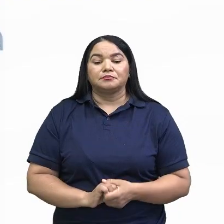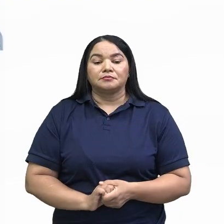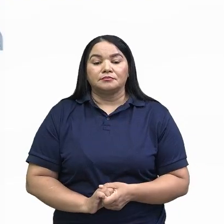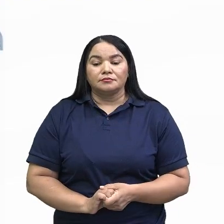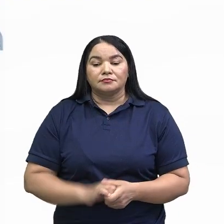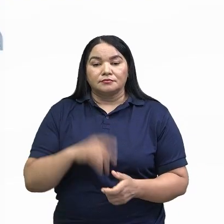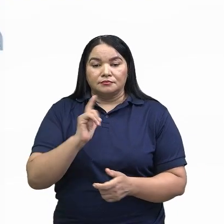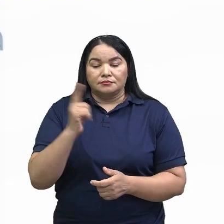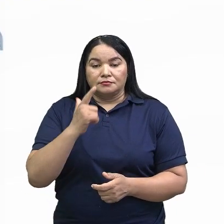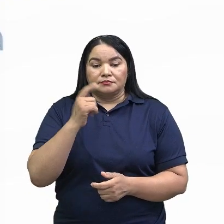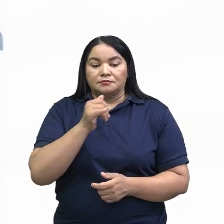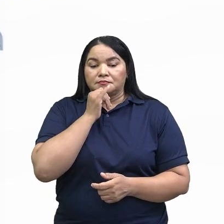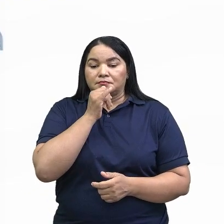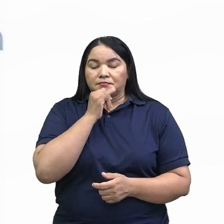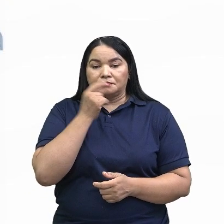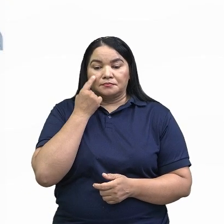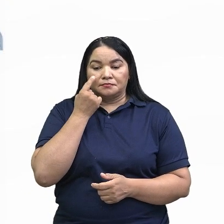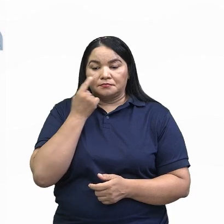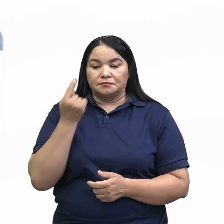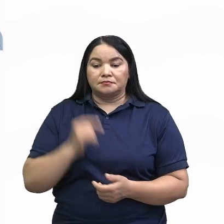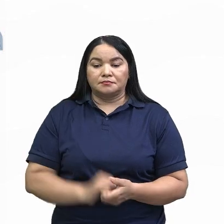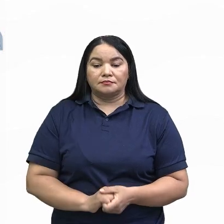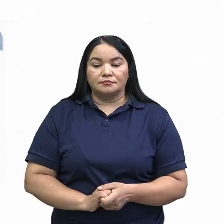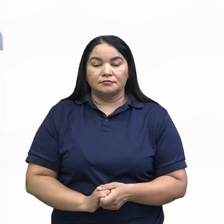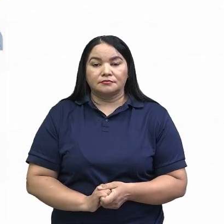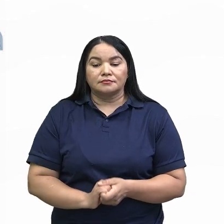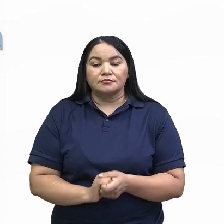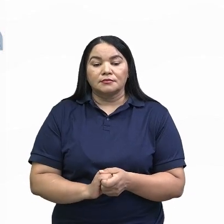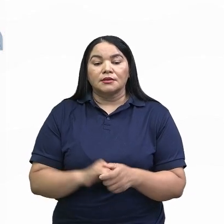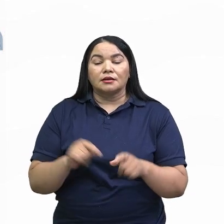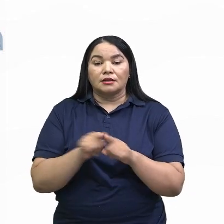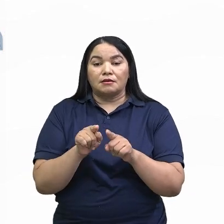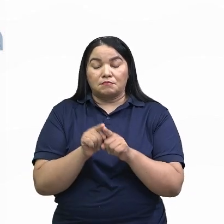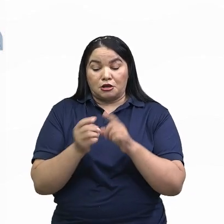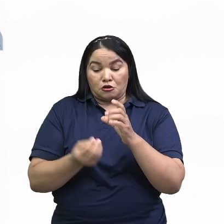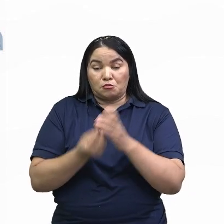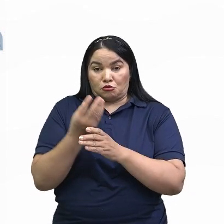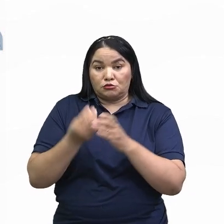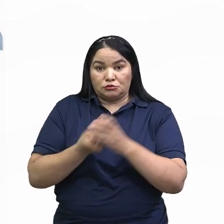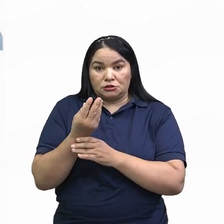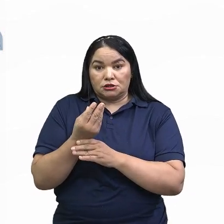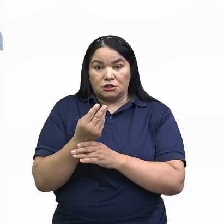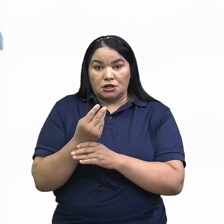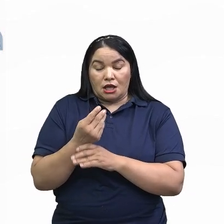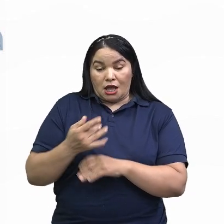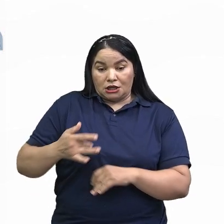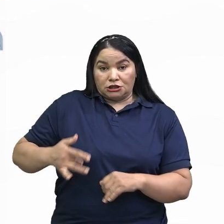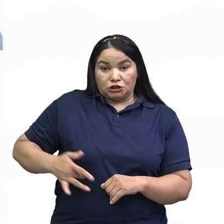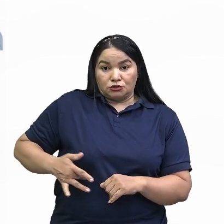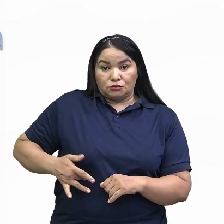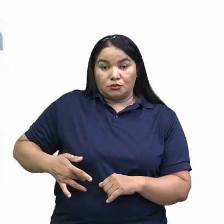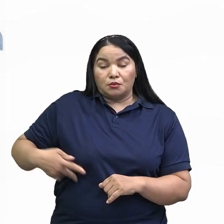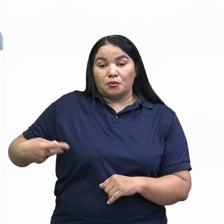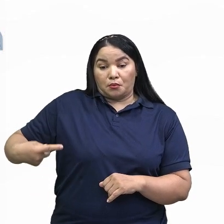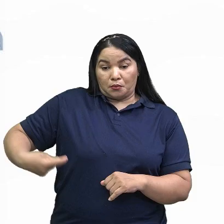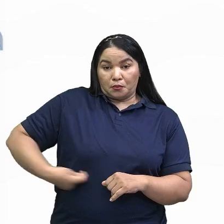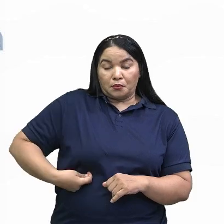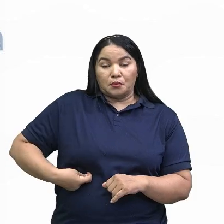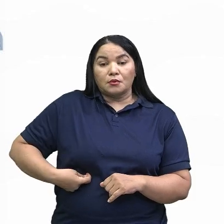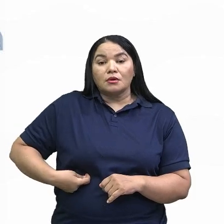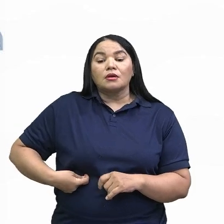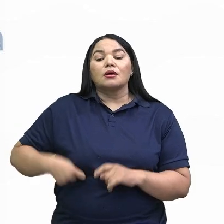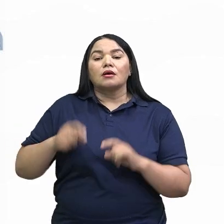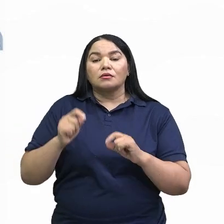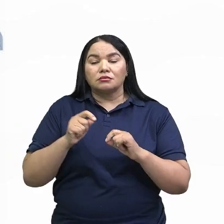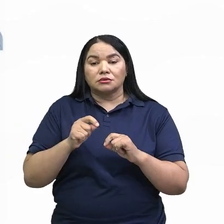mais outros exemplos aí na nossa imagem. Produzir insulina humana utilizando micro-organismos. Aí, olha,